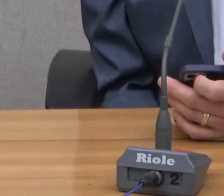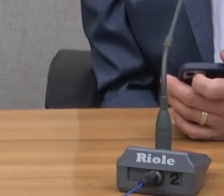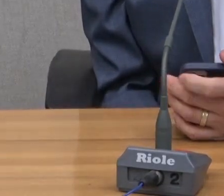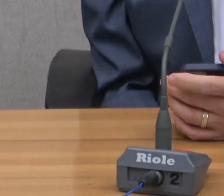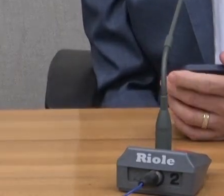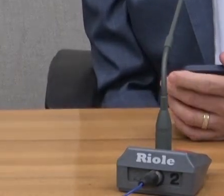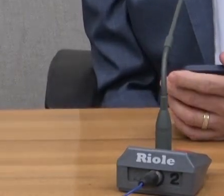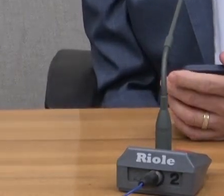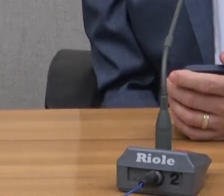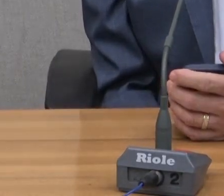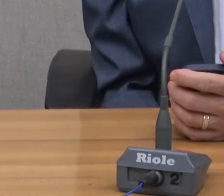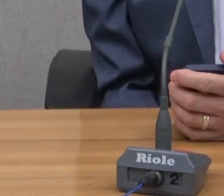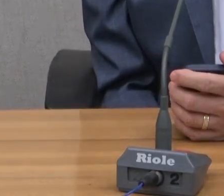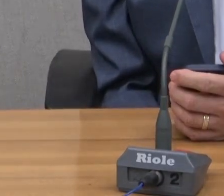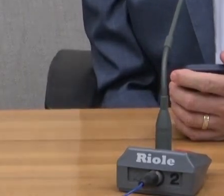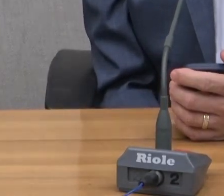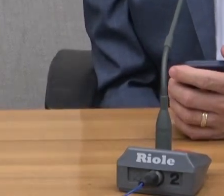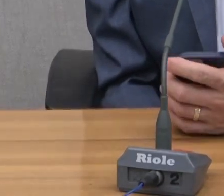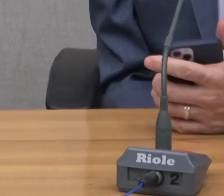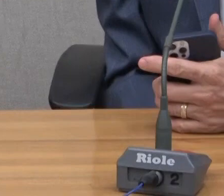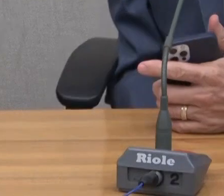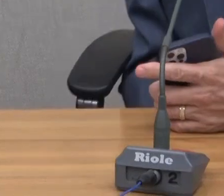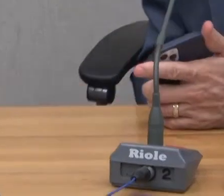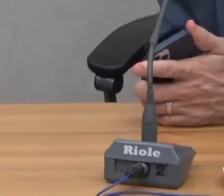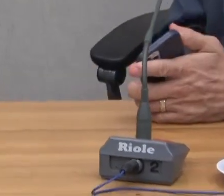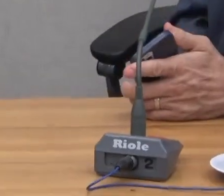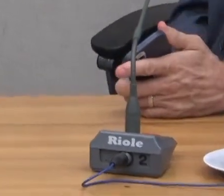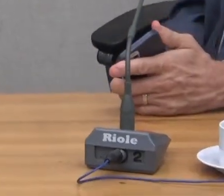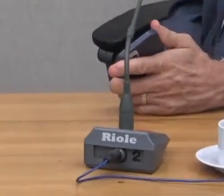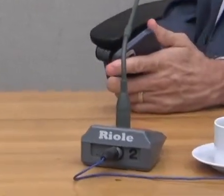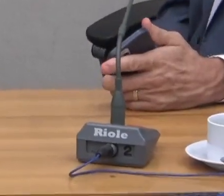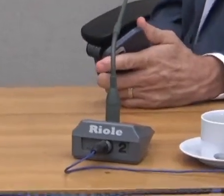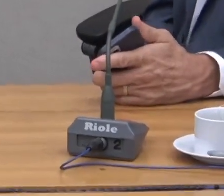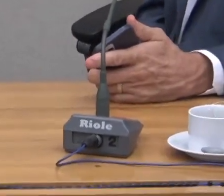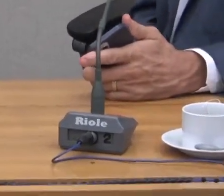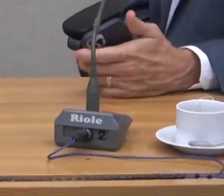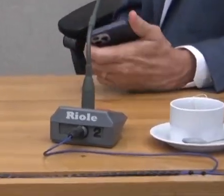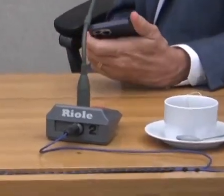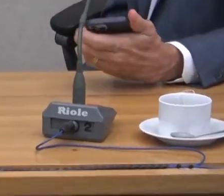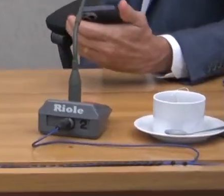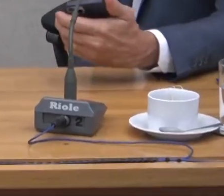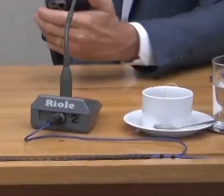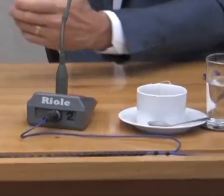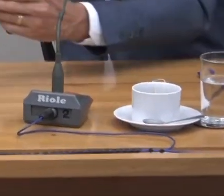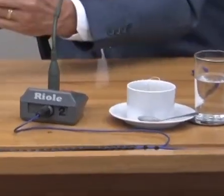apresente reunião às 11 horas e oito minutos do dia